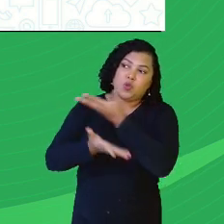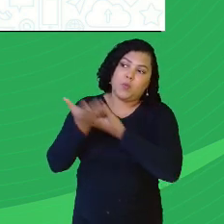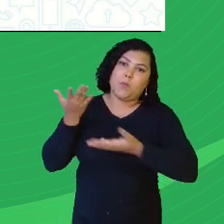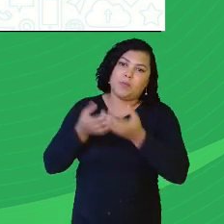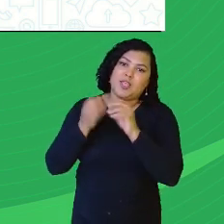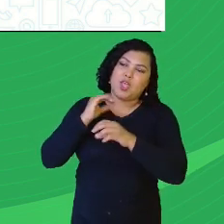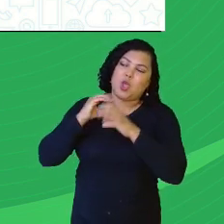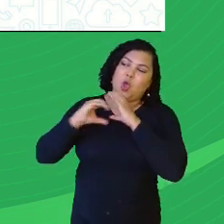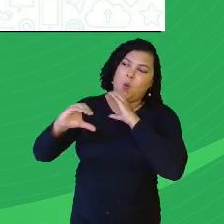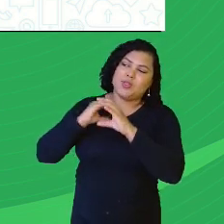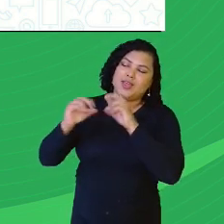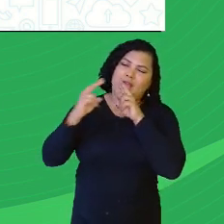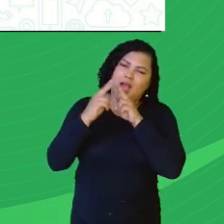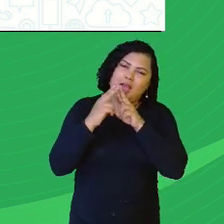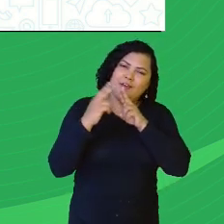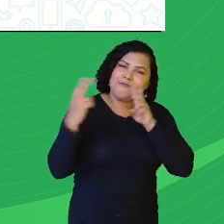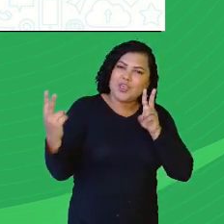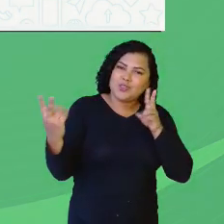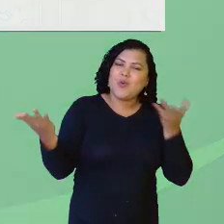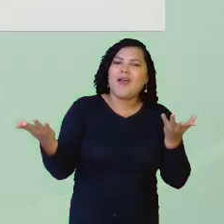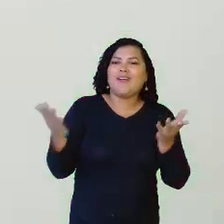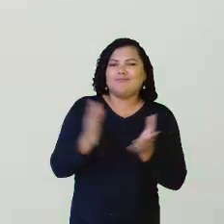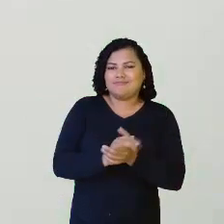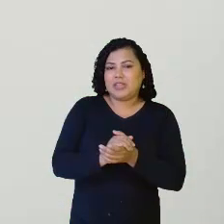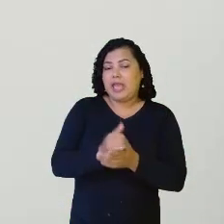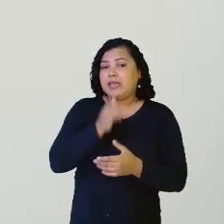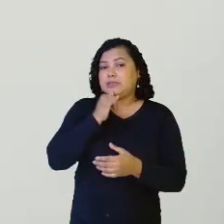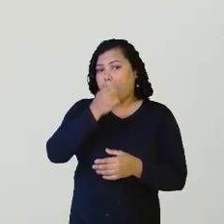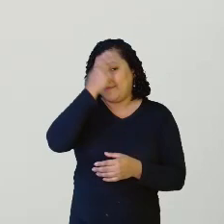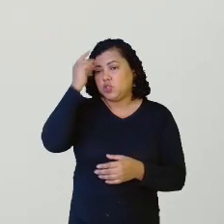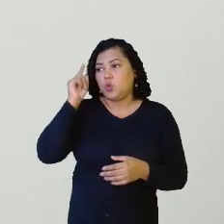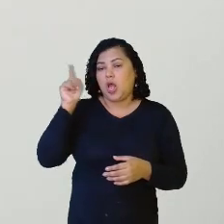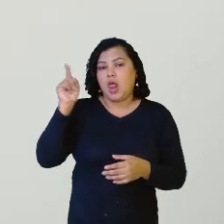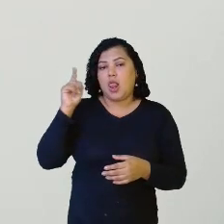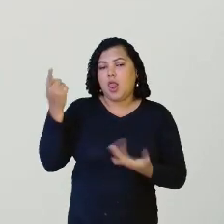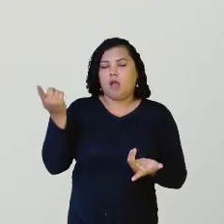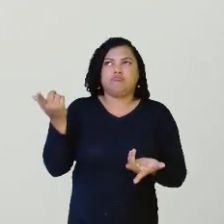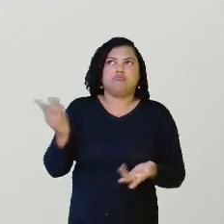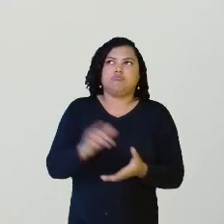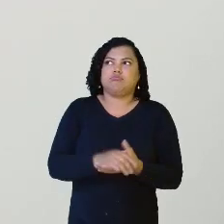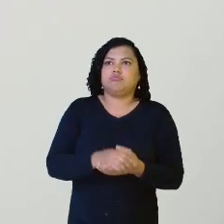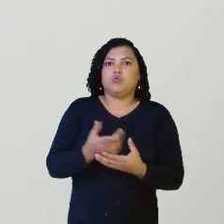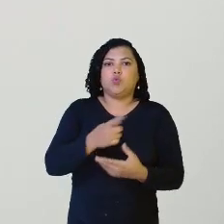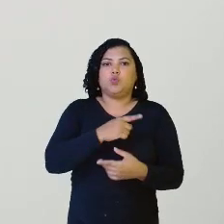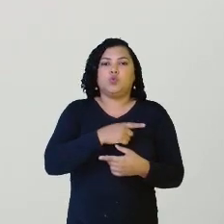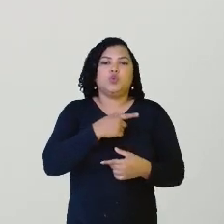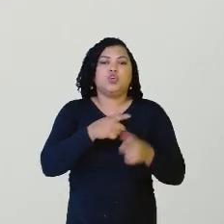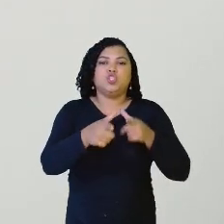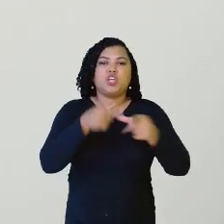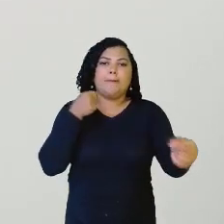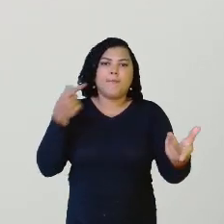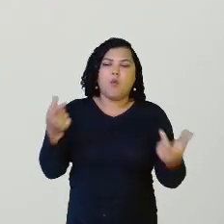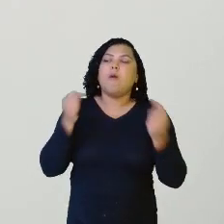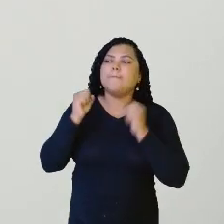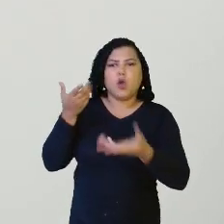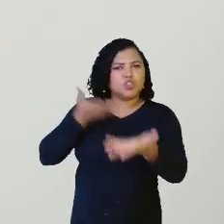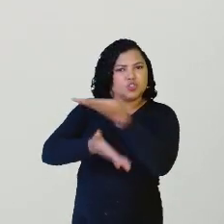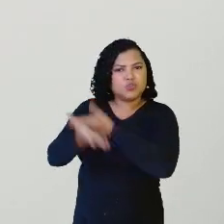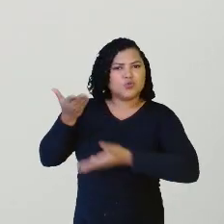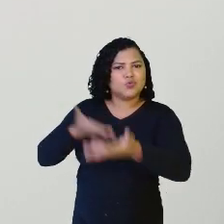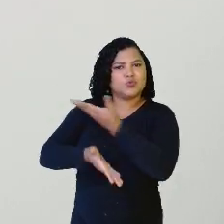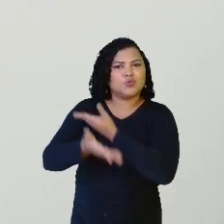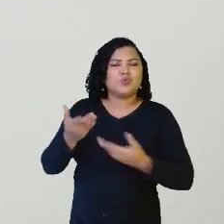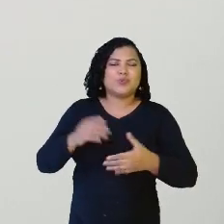lá no Japão de uma forma imediata. Eu não vou esperar dias para que a minha mensagem chegue e essa mensagem também